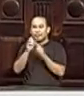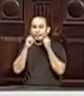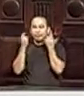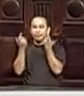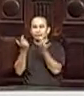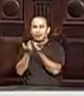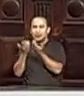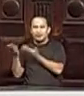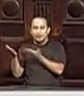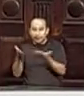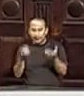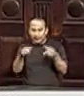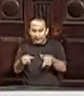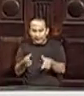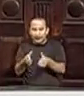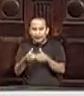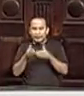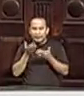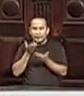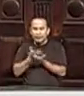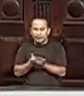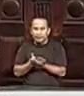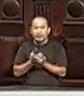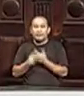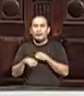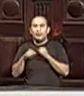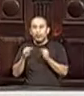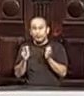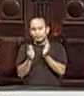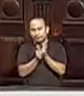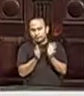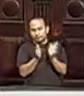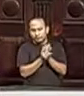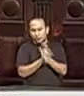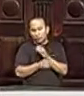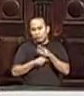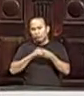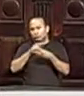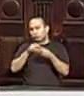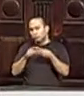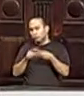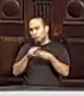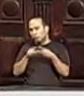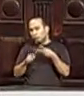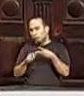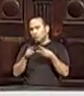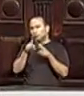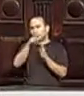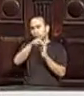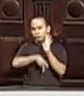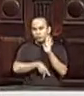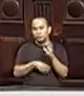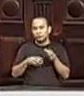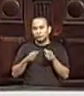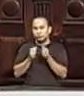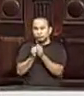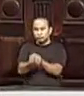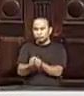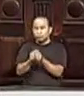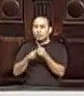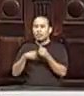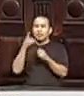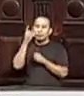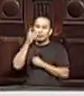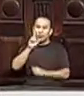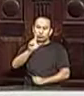venho aqui requerer à mesa diretora que possa pautar esses dois projetos, em conjunto, um deles com o deputado